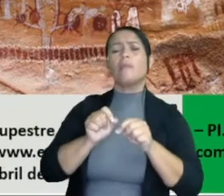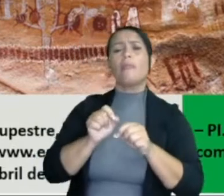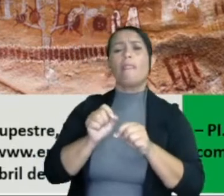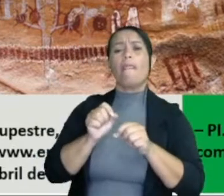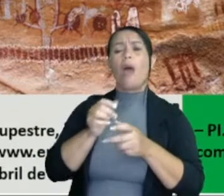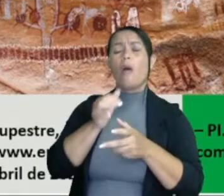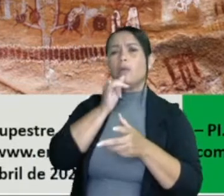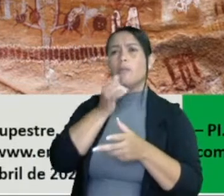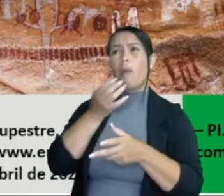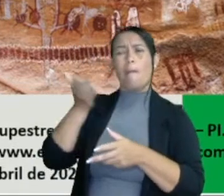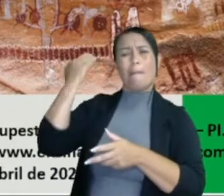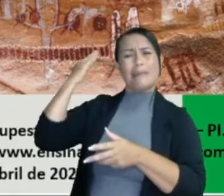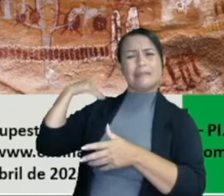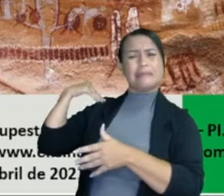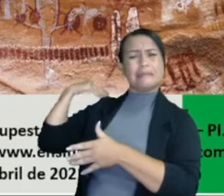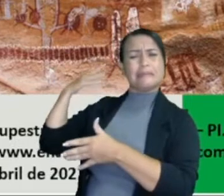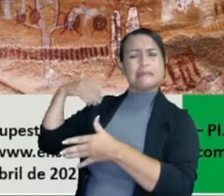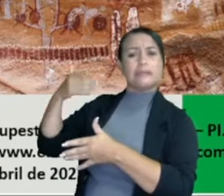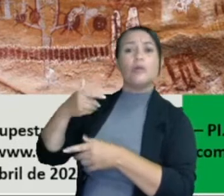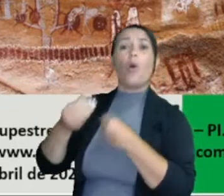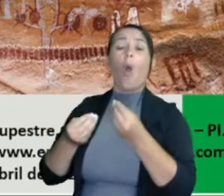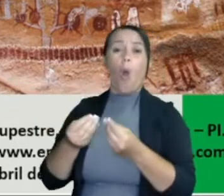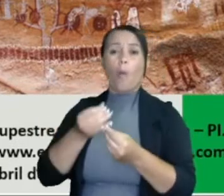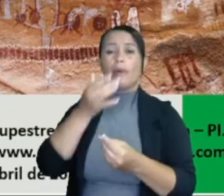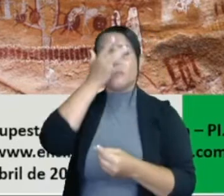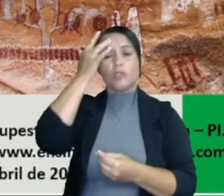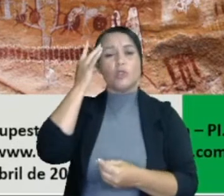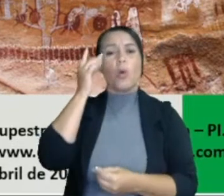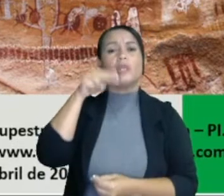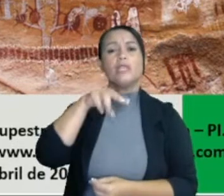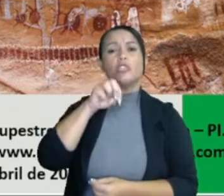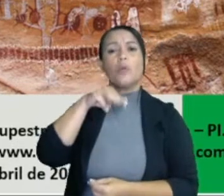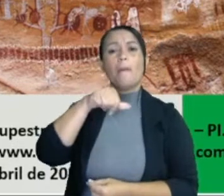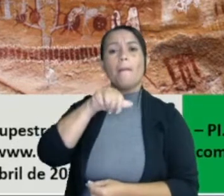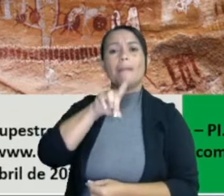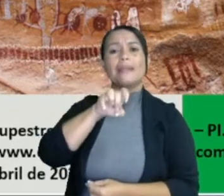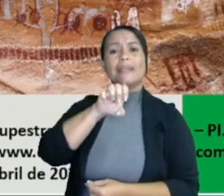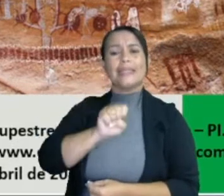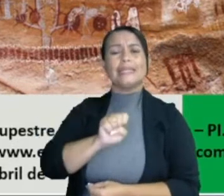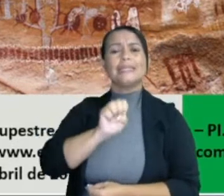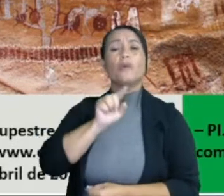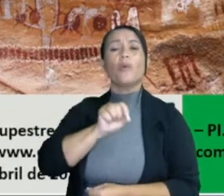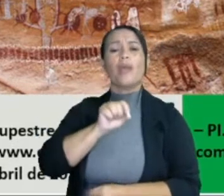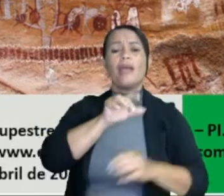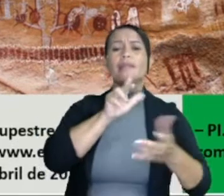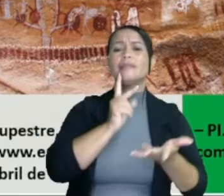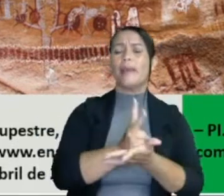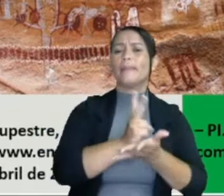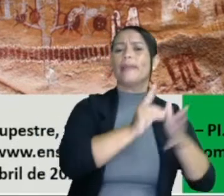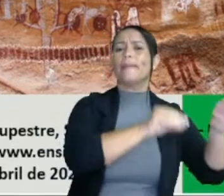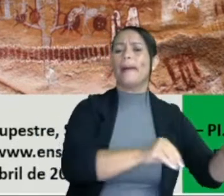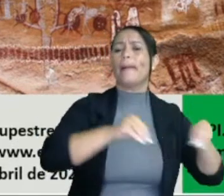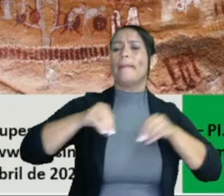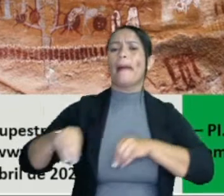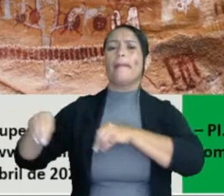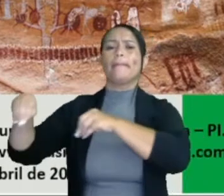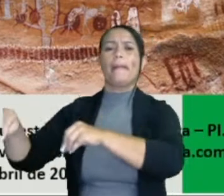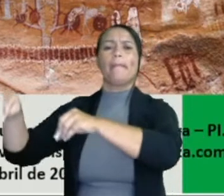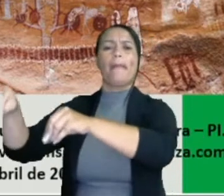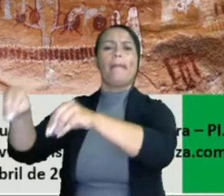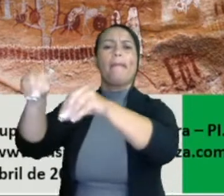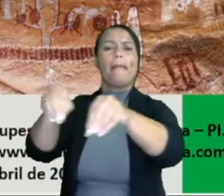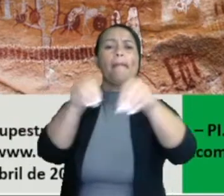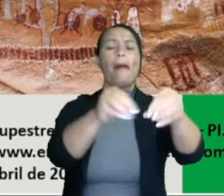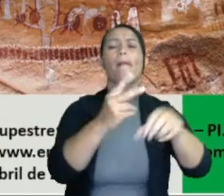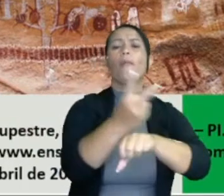que na pré-história os homens primitivos eles eram nômades, não é isso? Viviam constantemente se deslocando de uma área para outra à